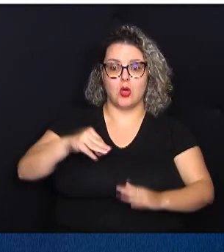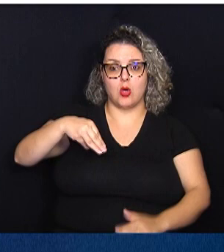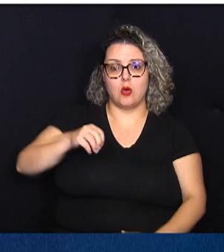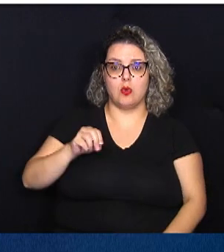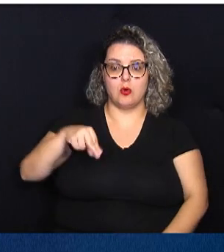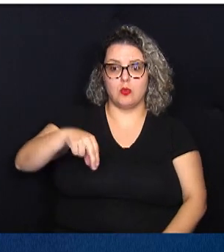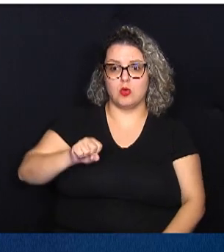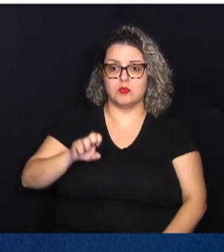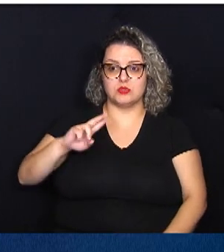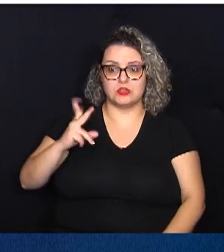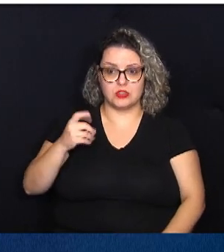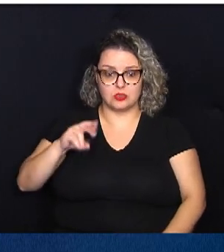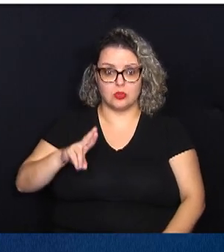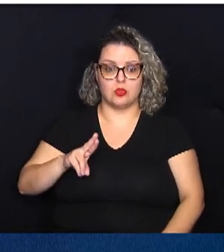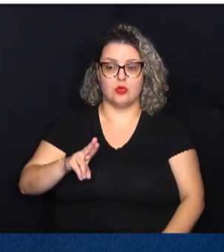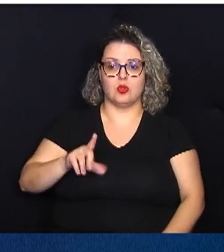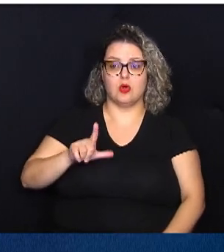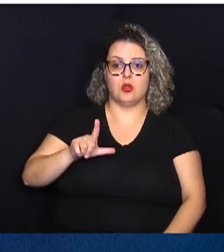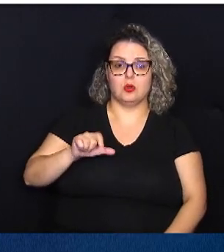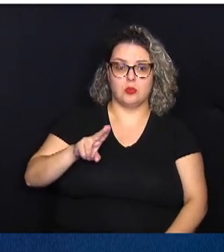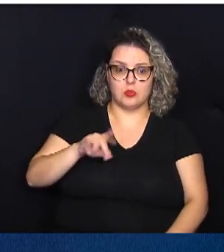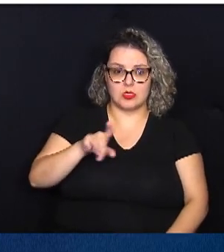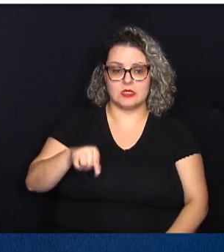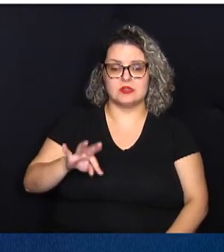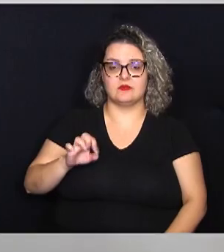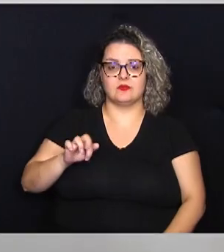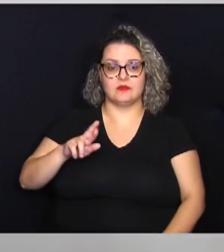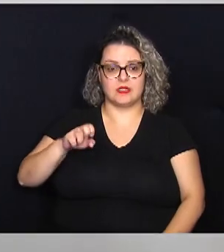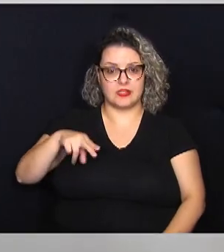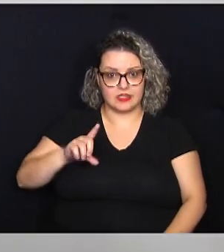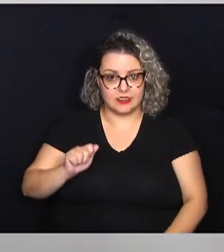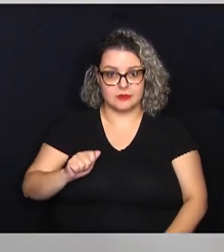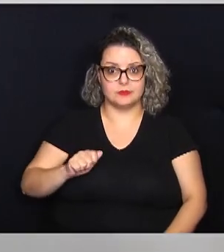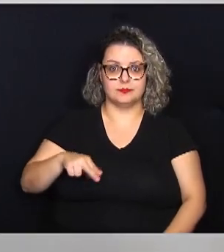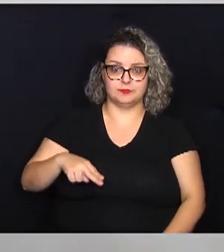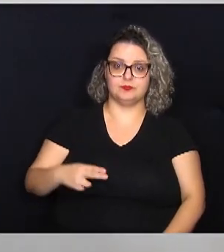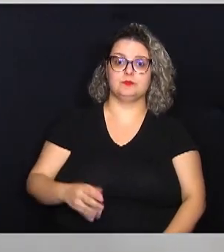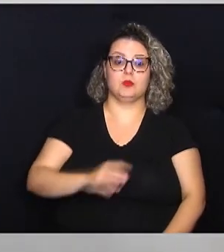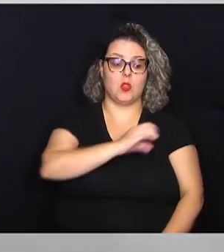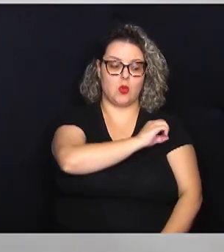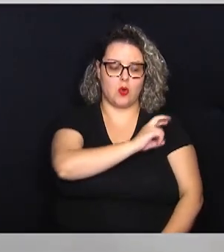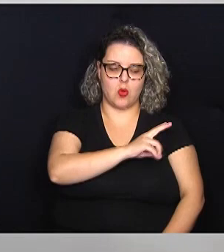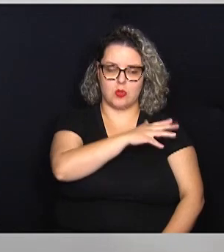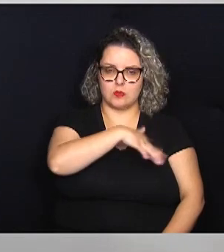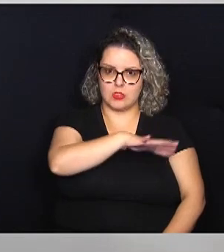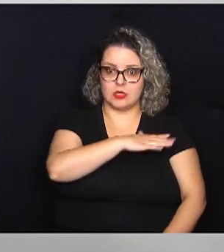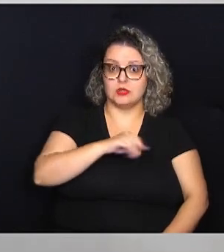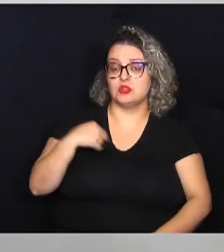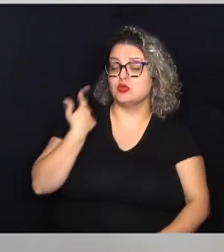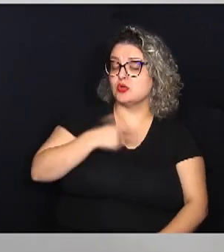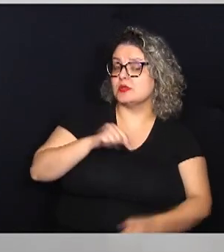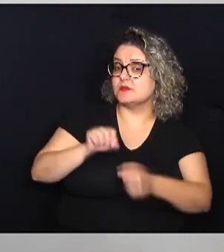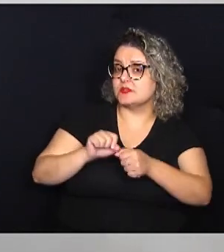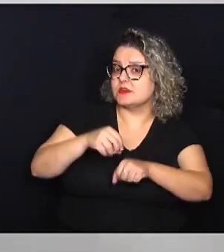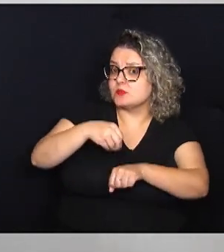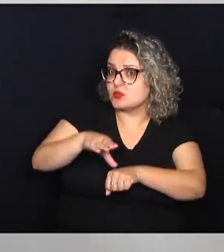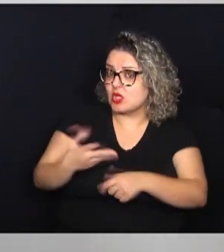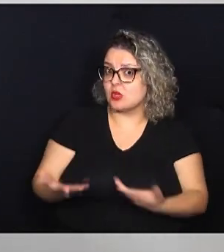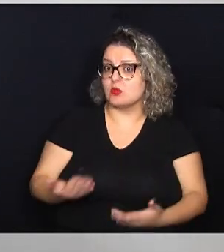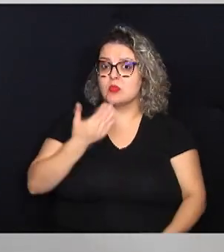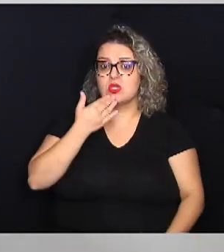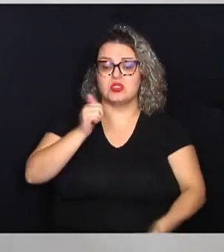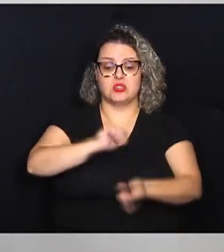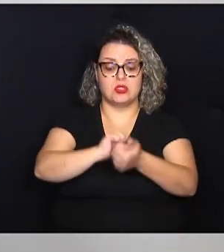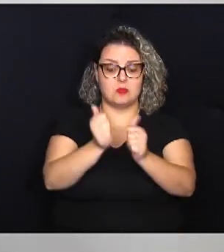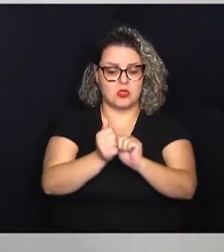Monsenhor Luiz Fernando na região do de que 1 no distrito do Ouro Verde nós fizemos uma indicação pedindo a